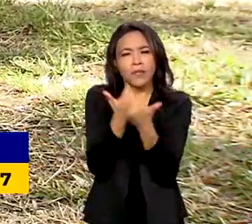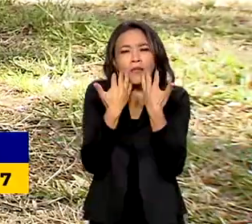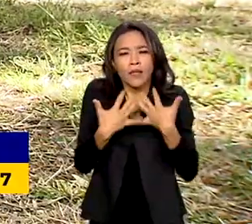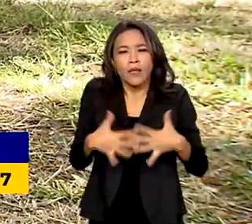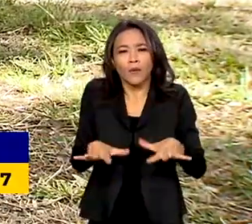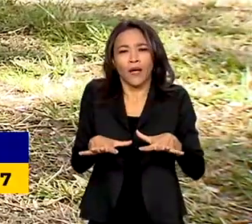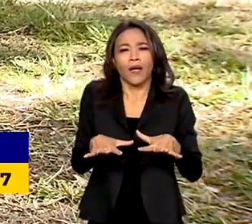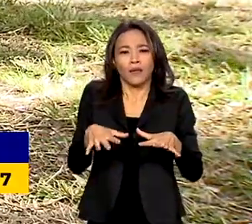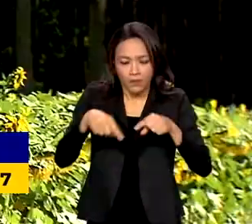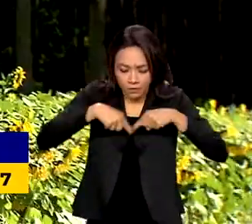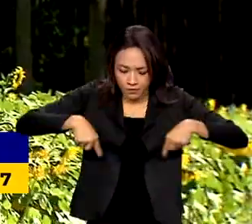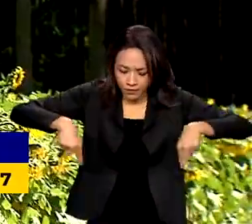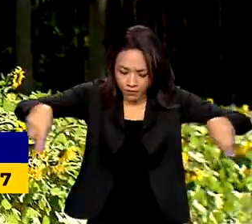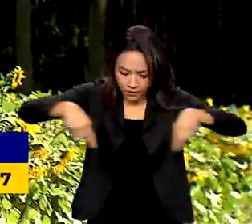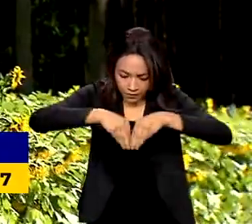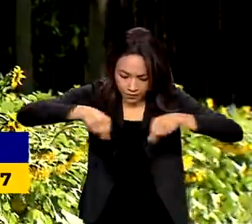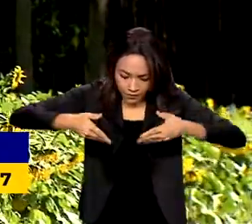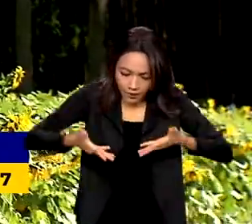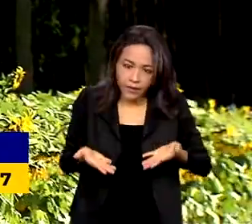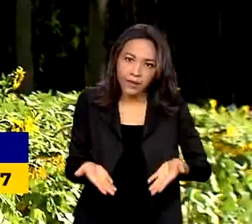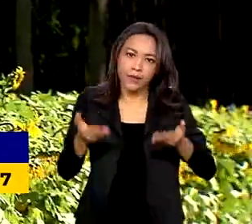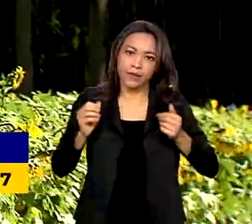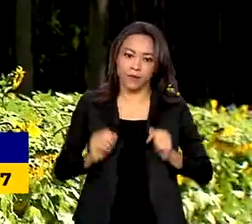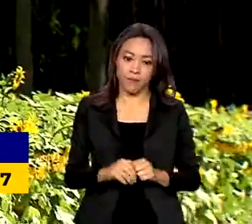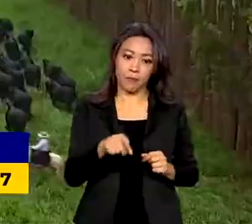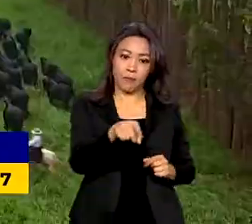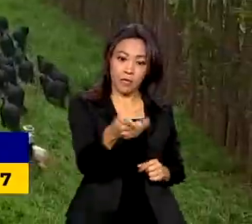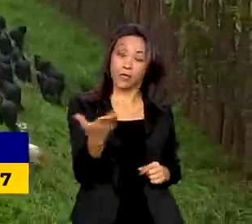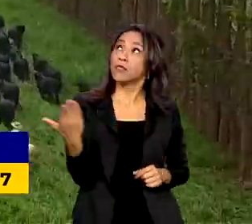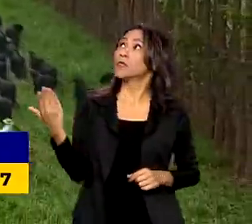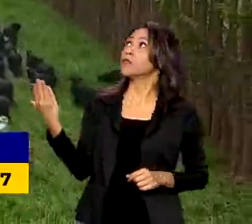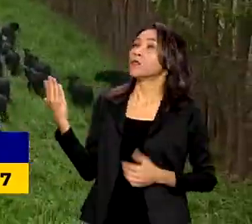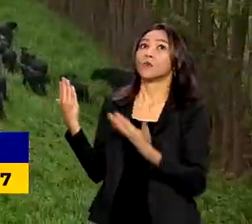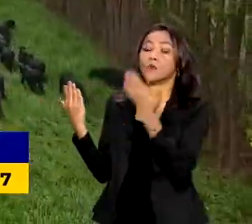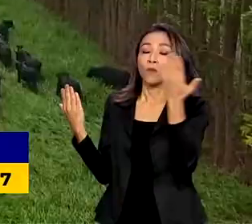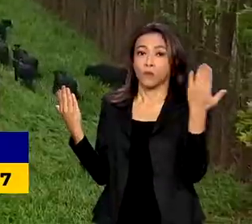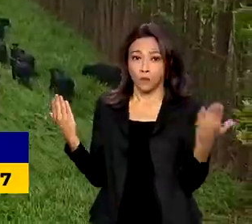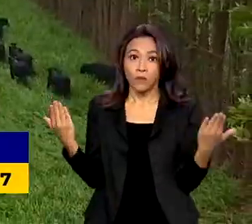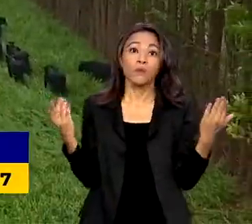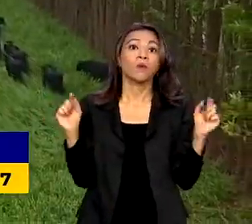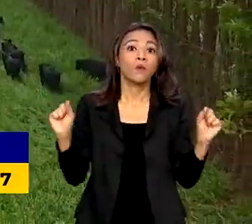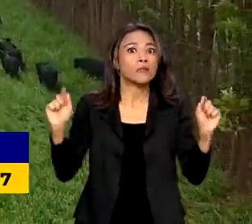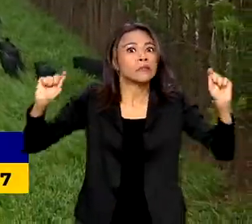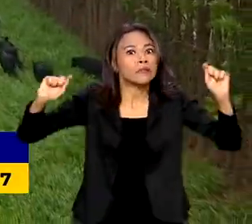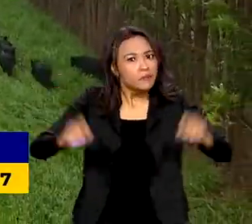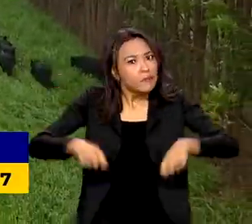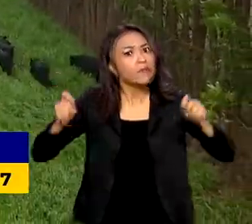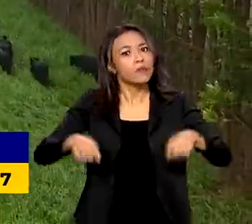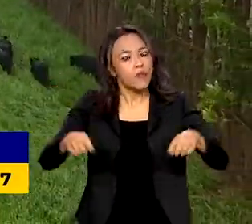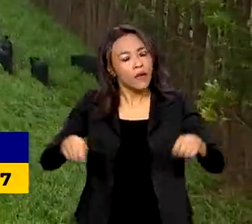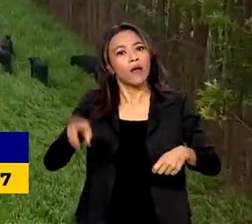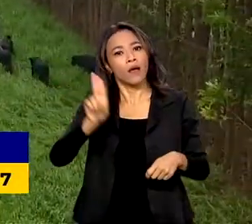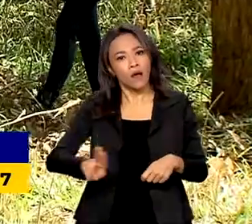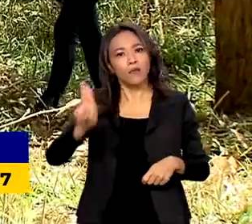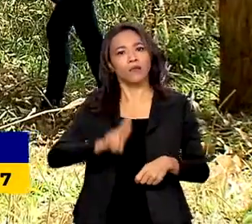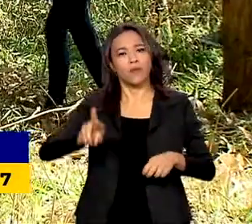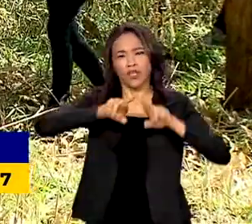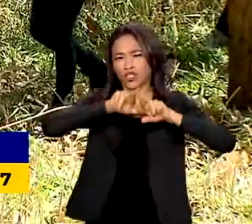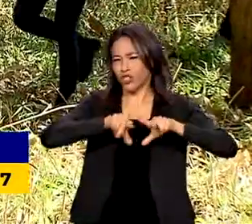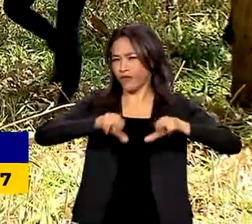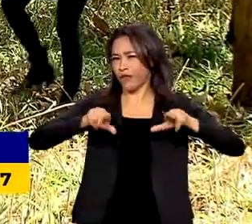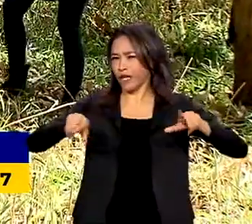na propriedade o sistema produtivo integração lavoura pecuária Floresta pode ser usado em diferentes